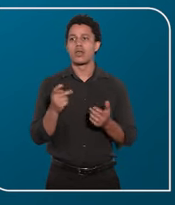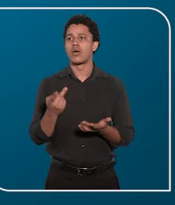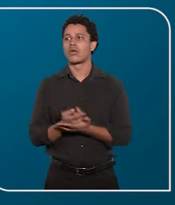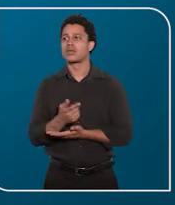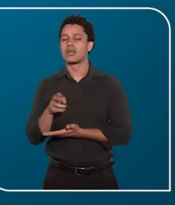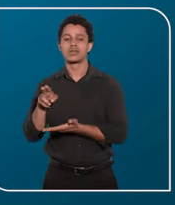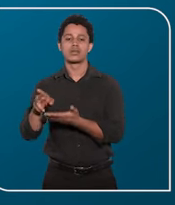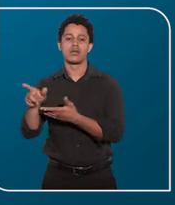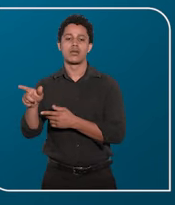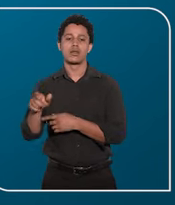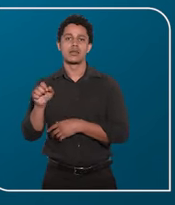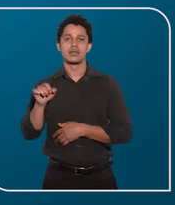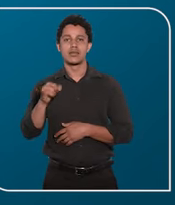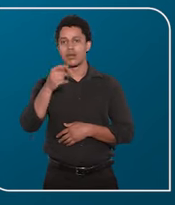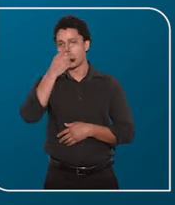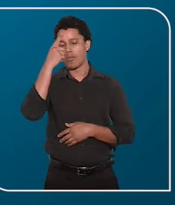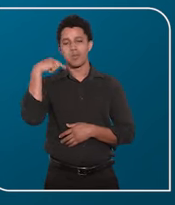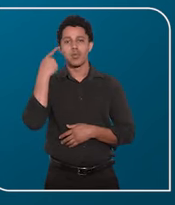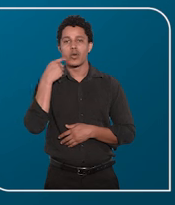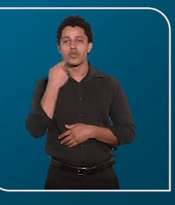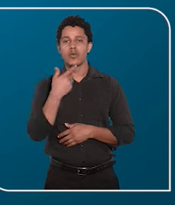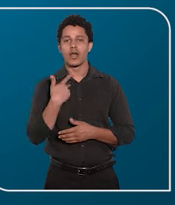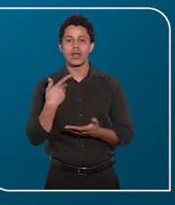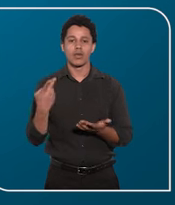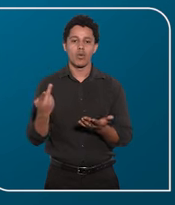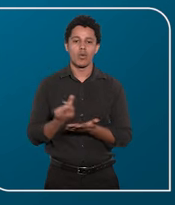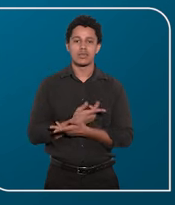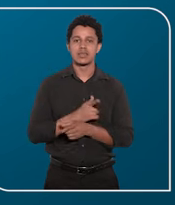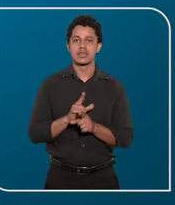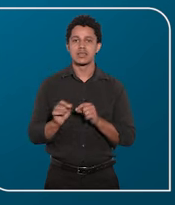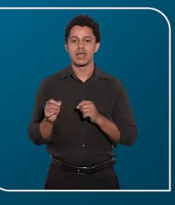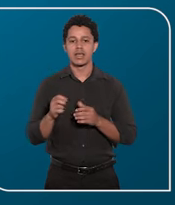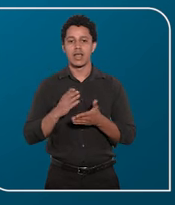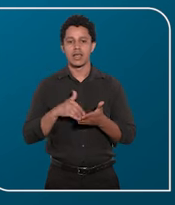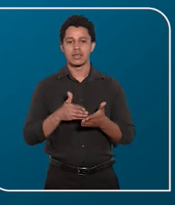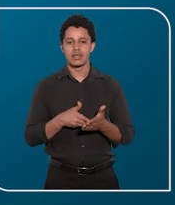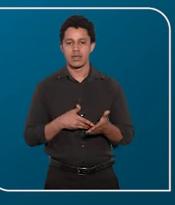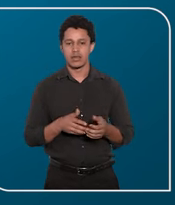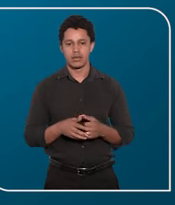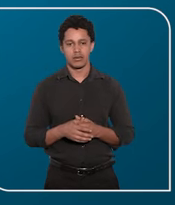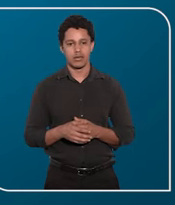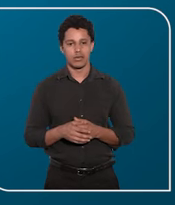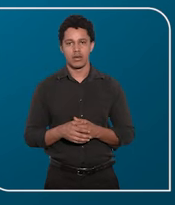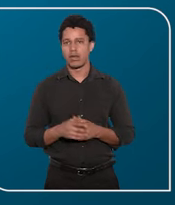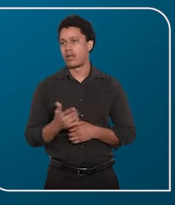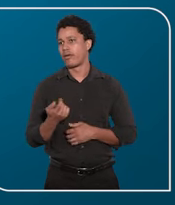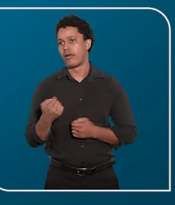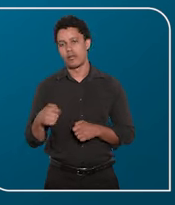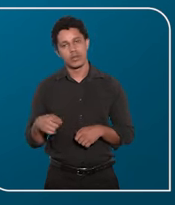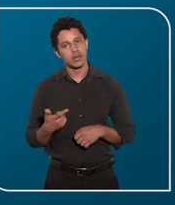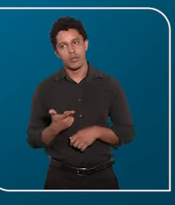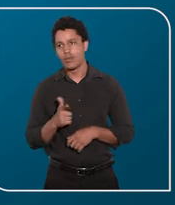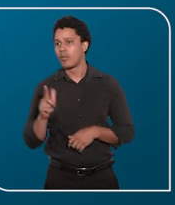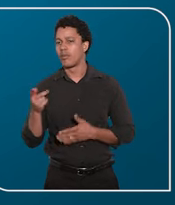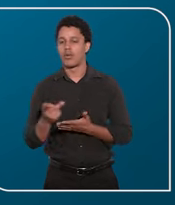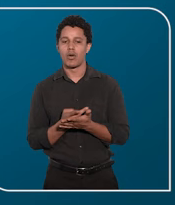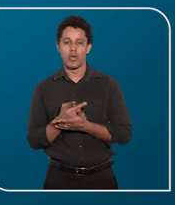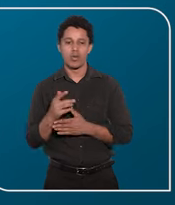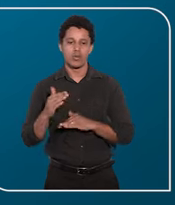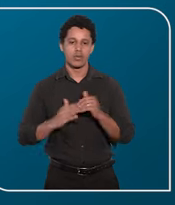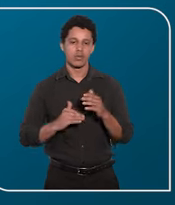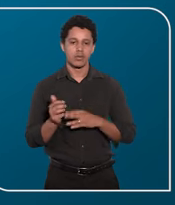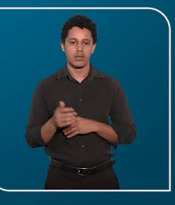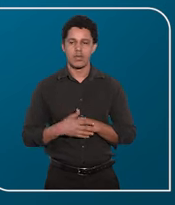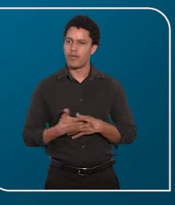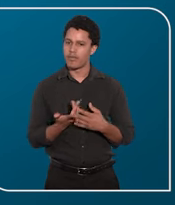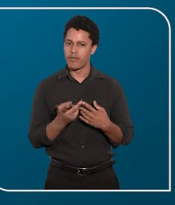cliente se o advogado tiver a sua inscrição cancelada? Caberá ao cliente procurar outro profissional. Ah, mas ele não vai ser